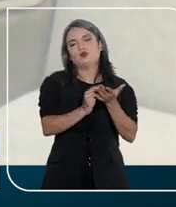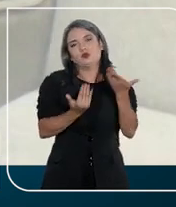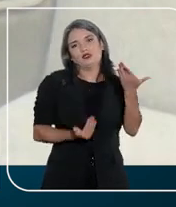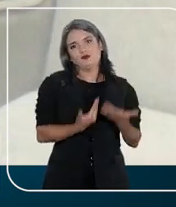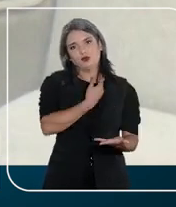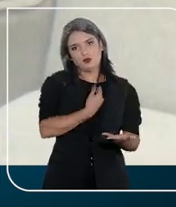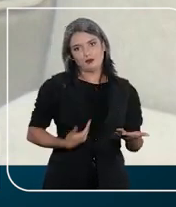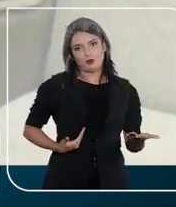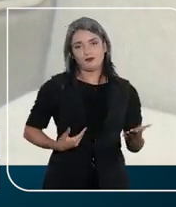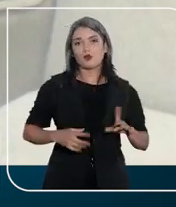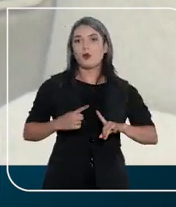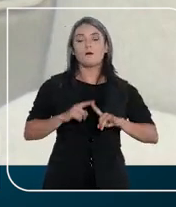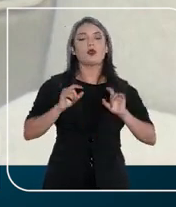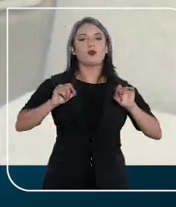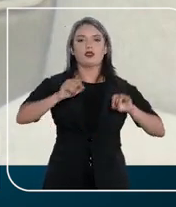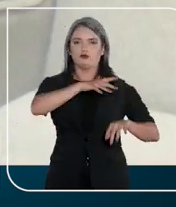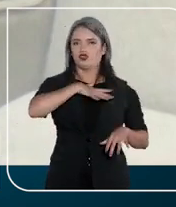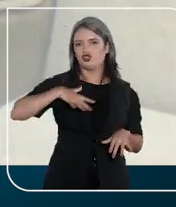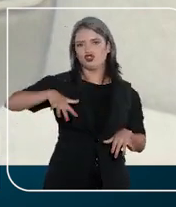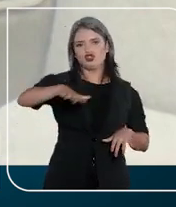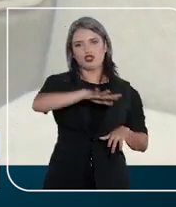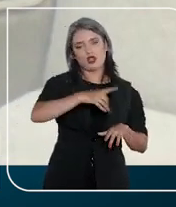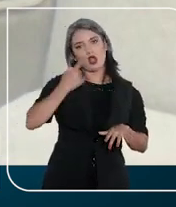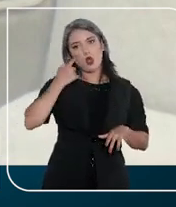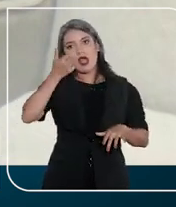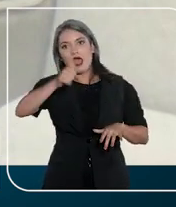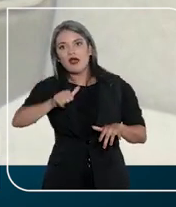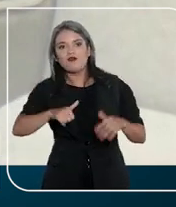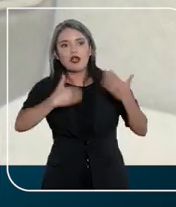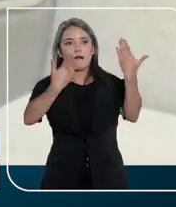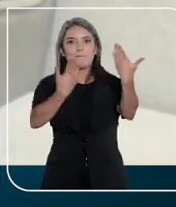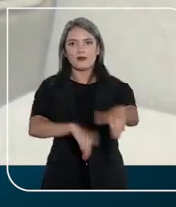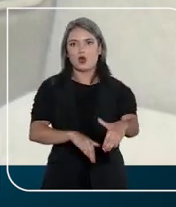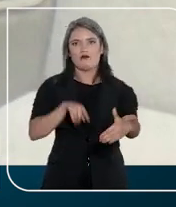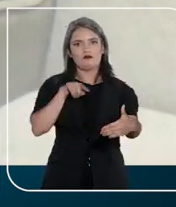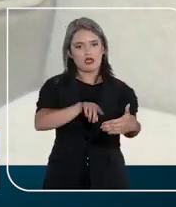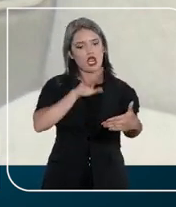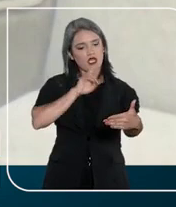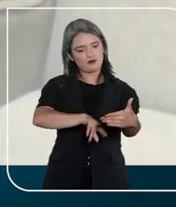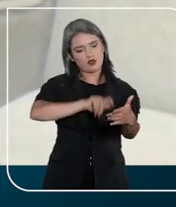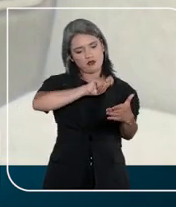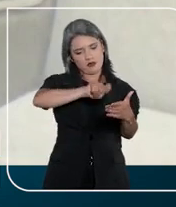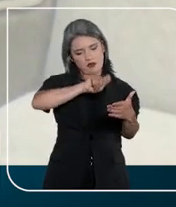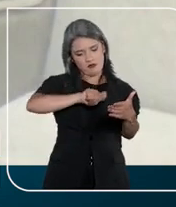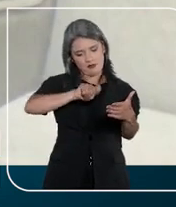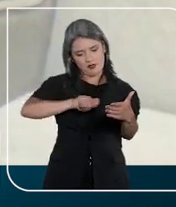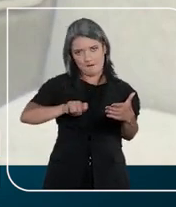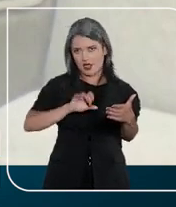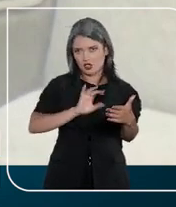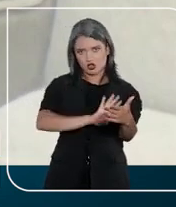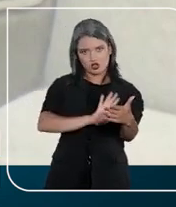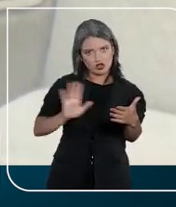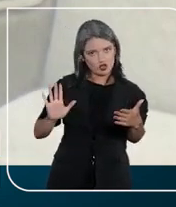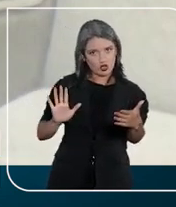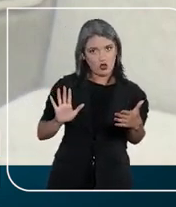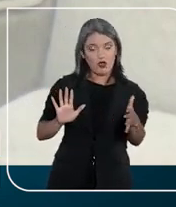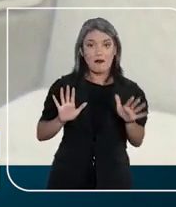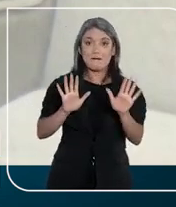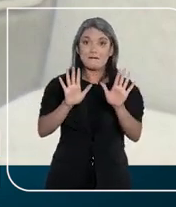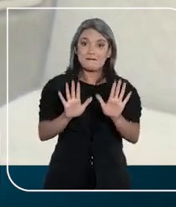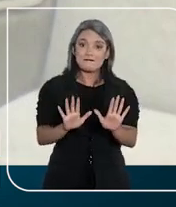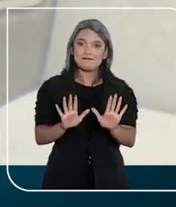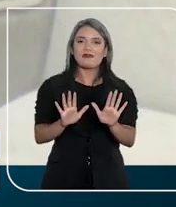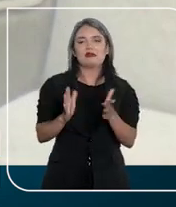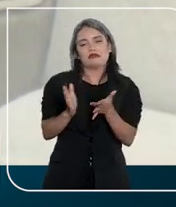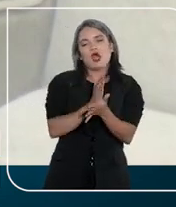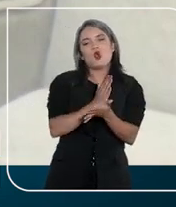Porque, assim, via de regra, o concurso público só avalia o desempenho do candidato naquele momento das provas, salvo a exceção dos